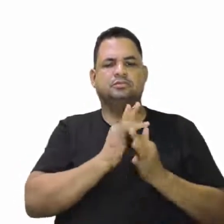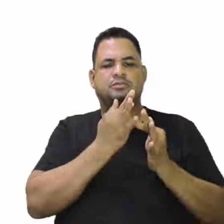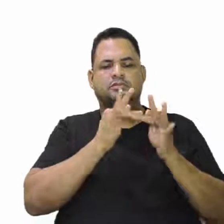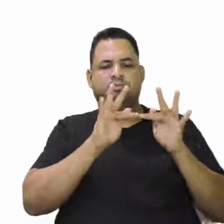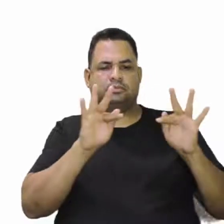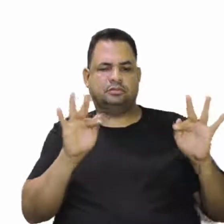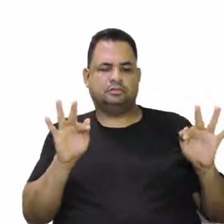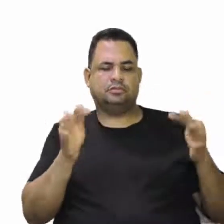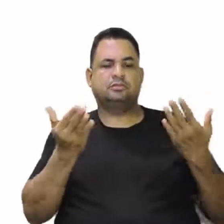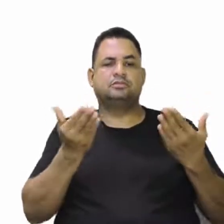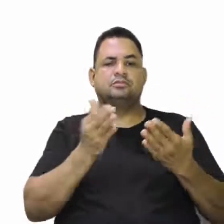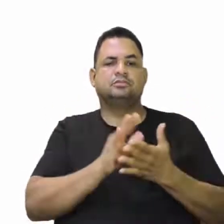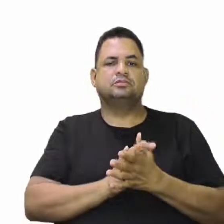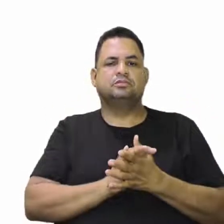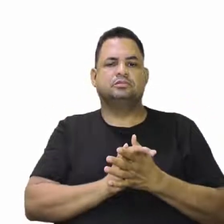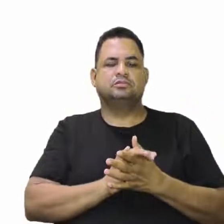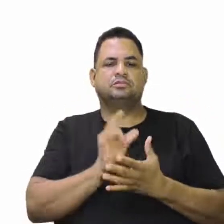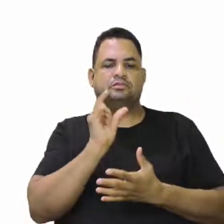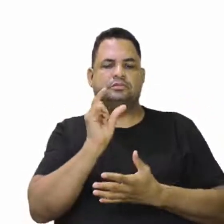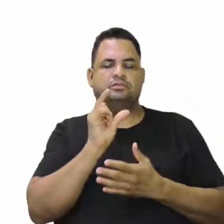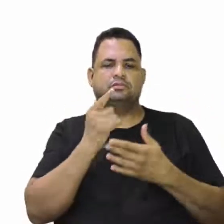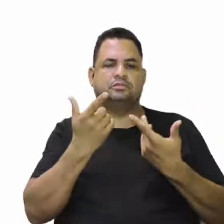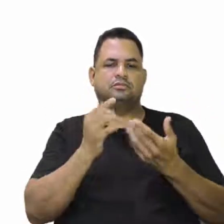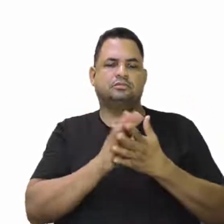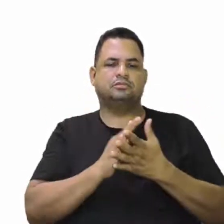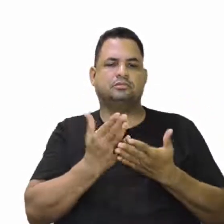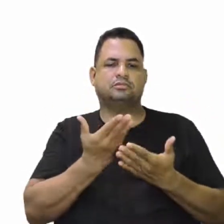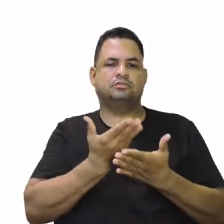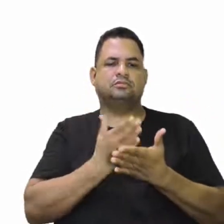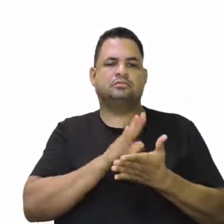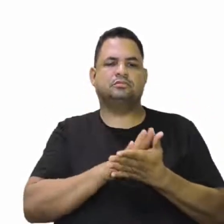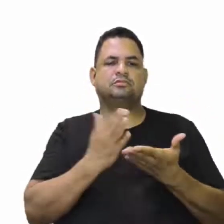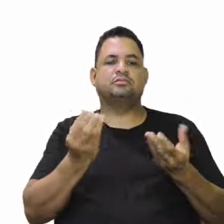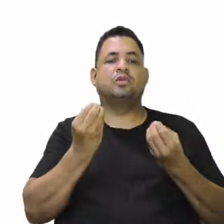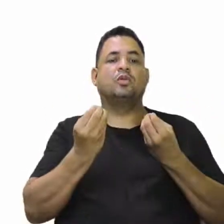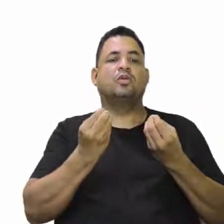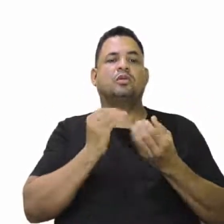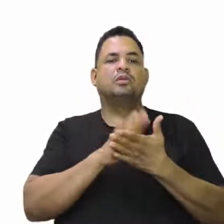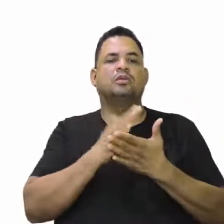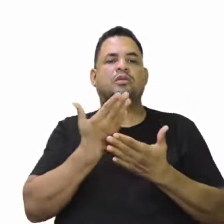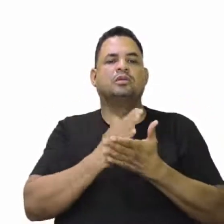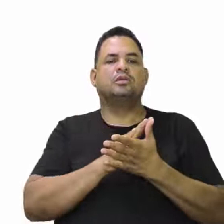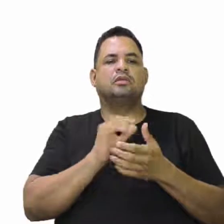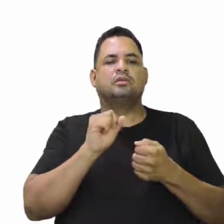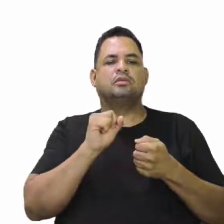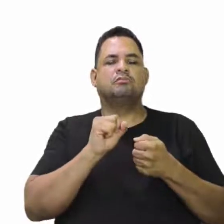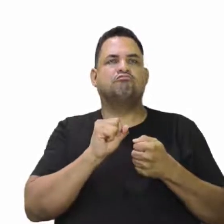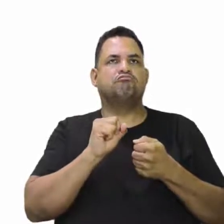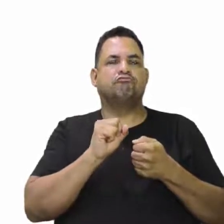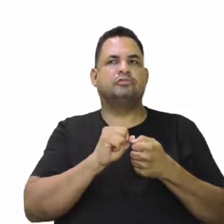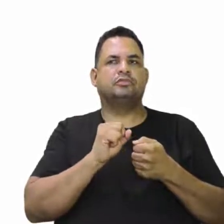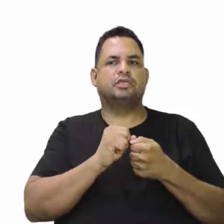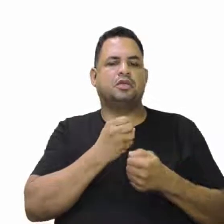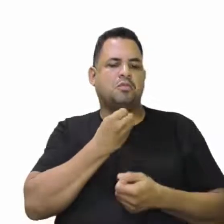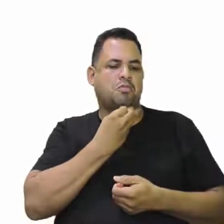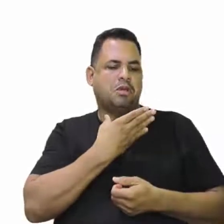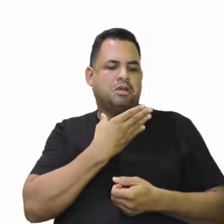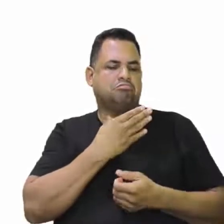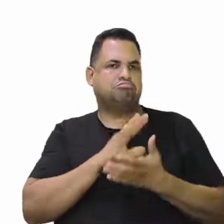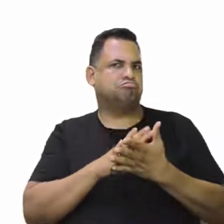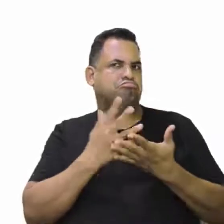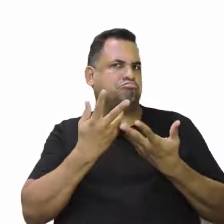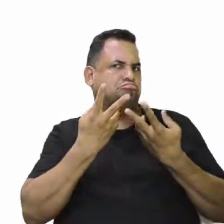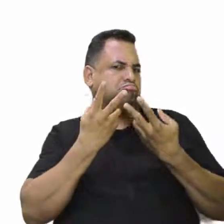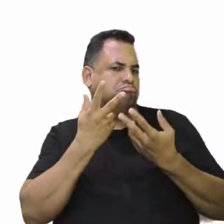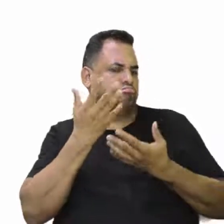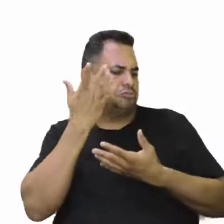frase, essa expressão. Se fosse a tradução literal, como ficaria? Fazer o bem sem olhar a quem? Isso. Mas